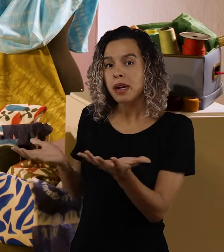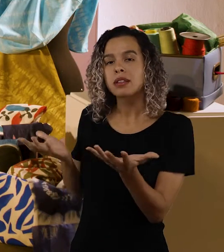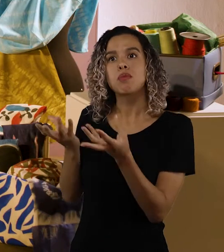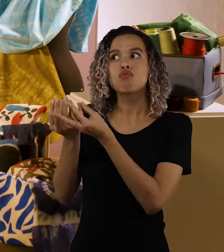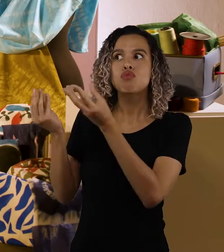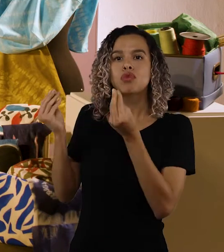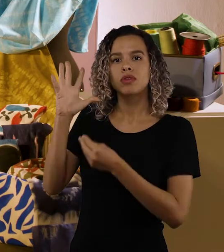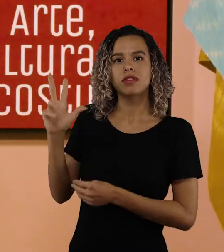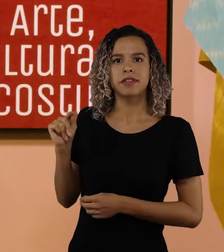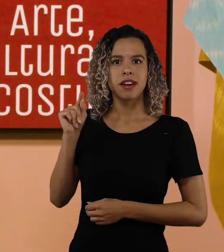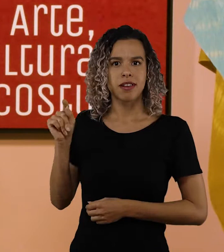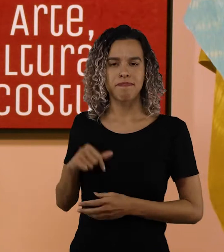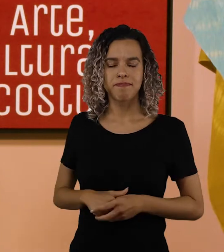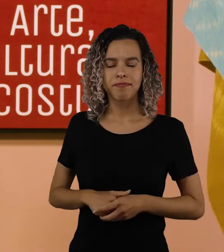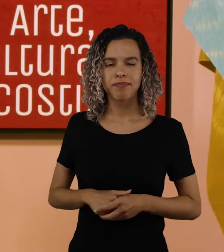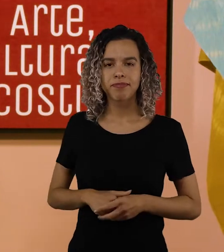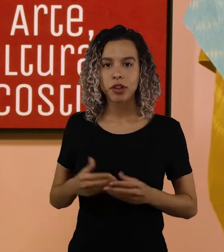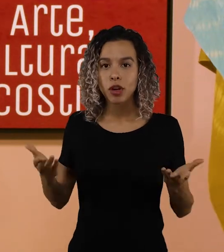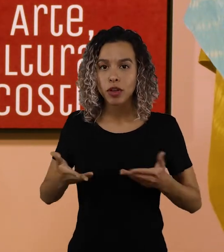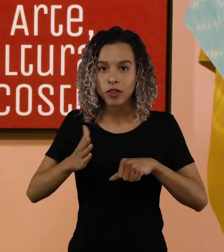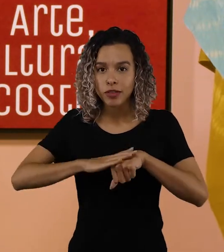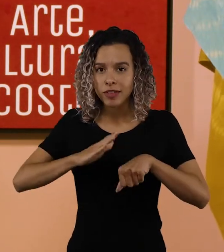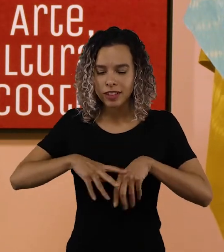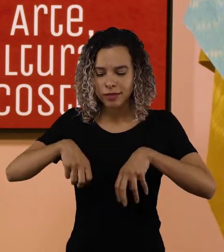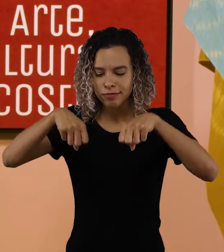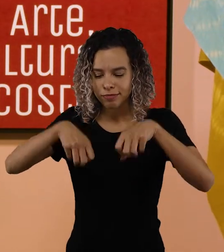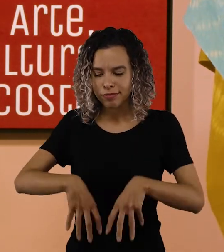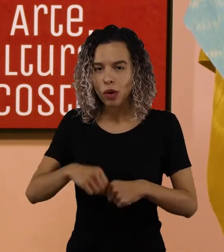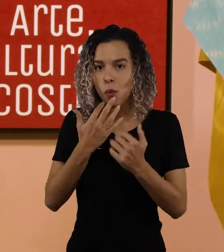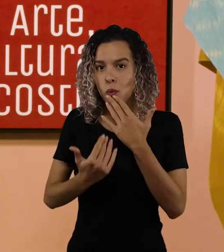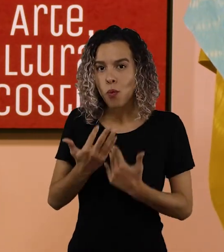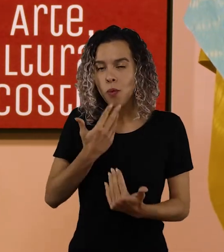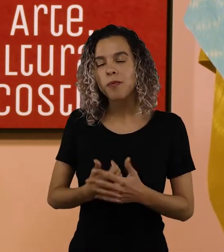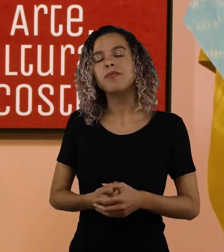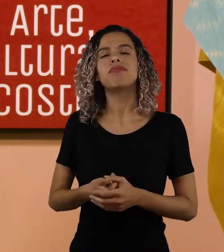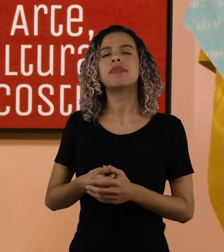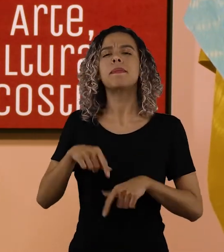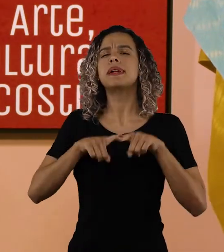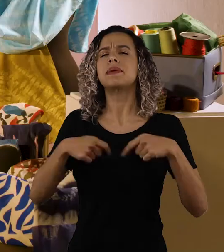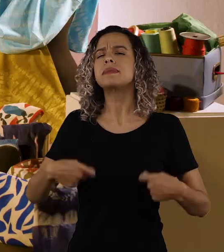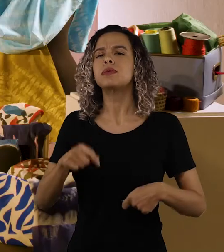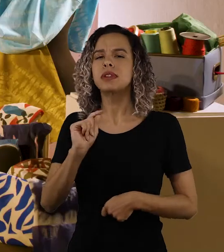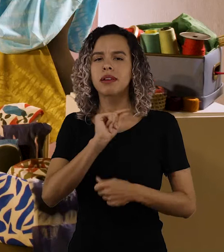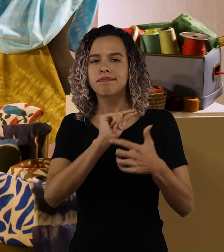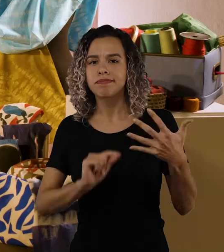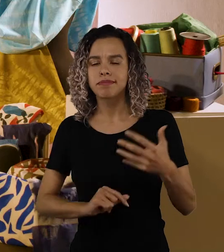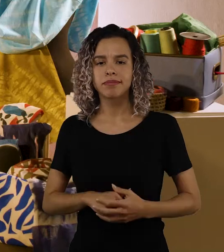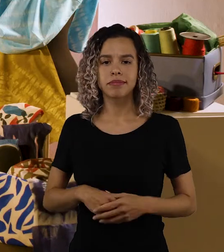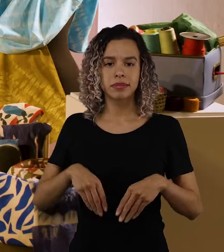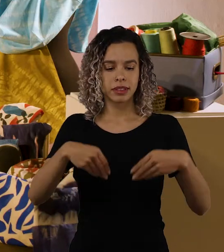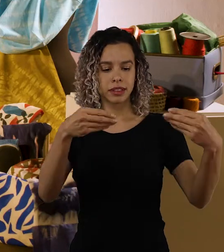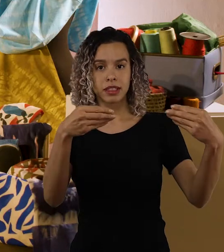no continente africano. Para fazer a nossa estampa com tingimento, nós vamos precisar dos seguintes materiais. Um pedaço